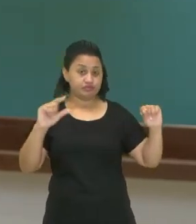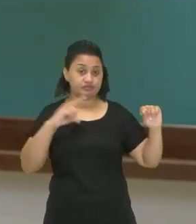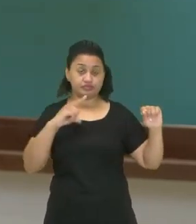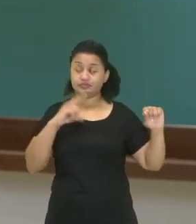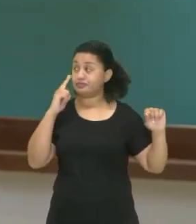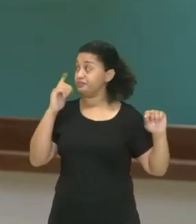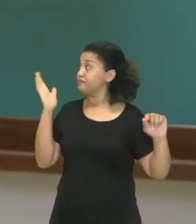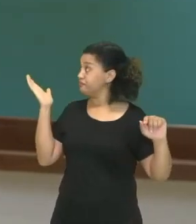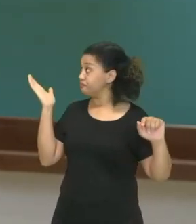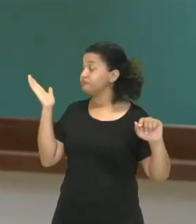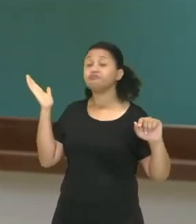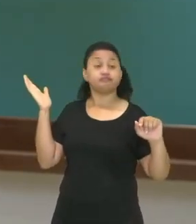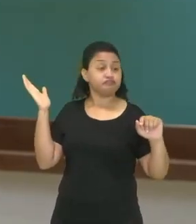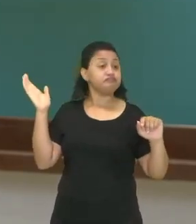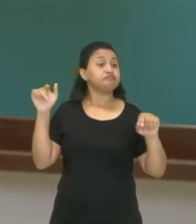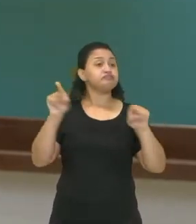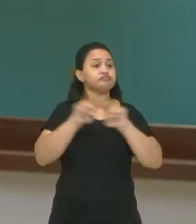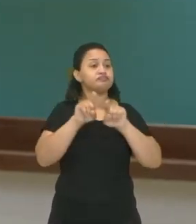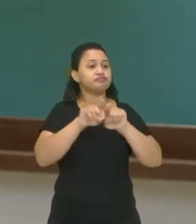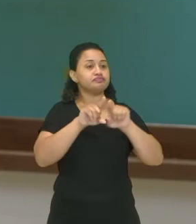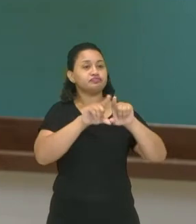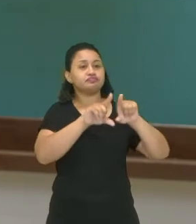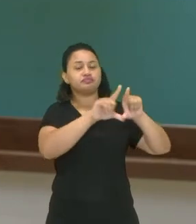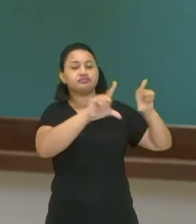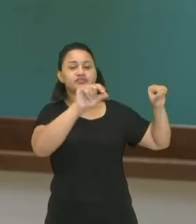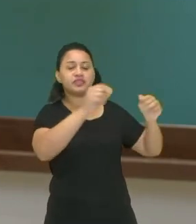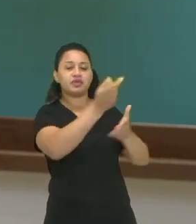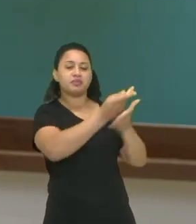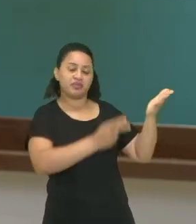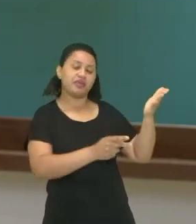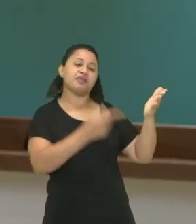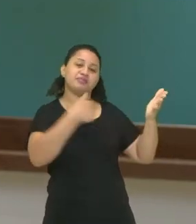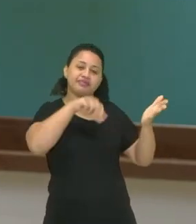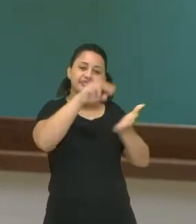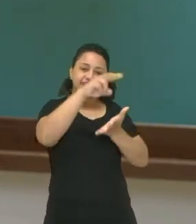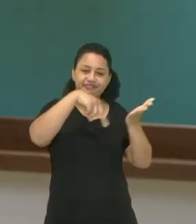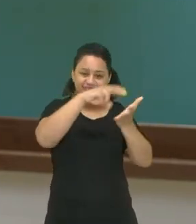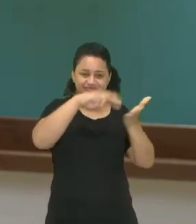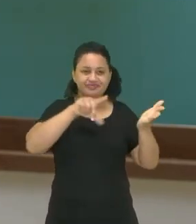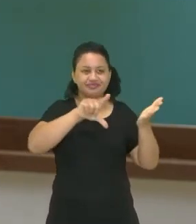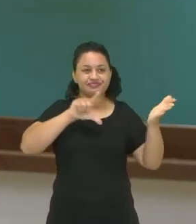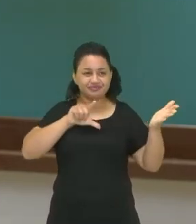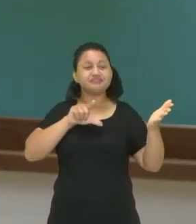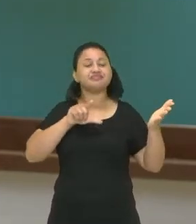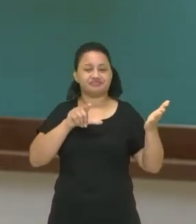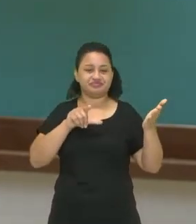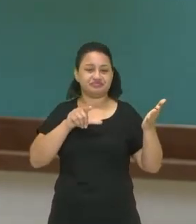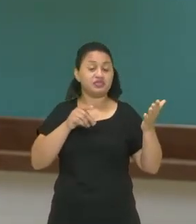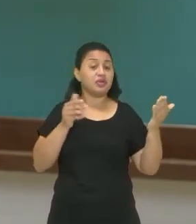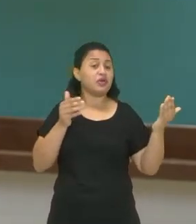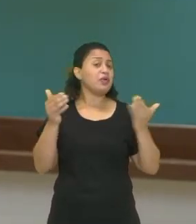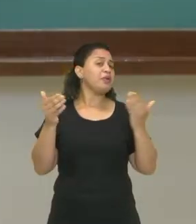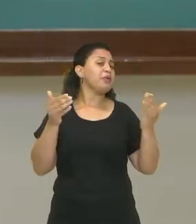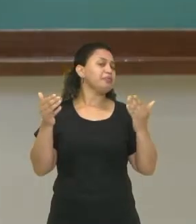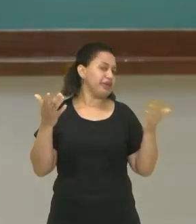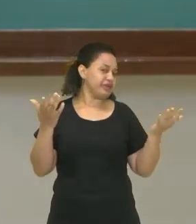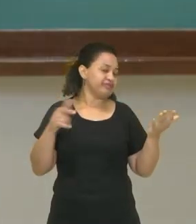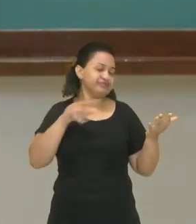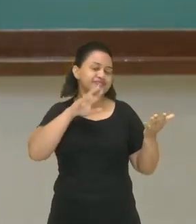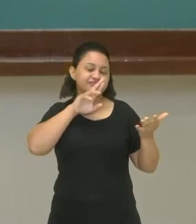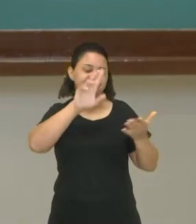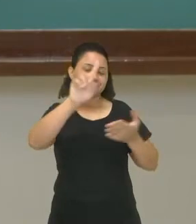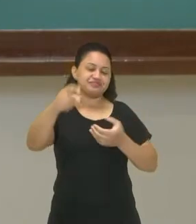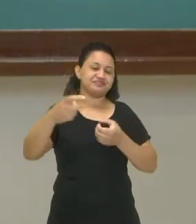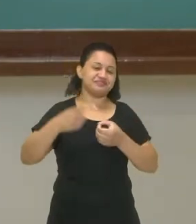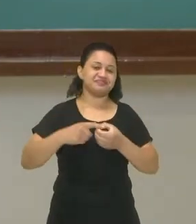do Álvares e estes versos que lemos do Mocidade e Morte. Faz aí,